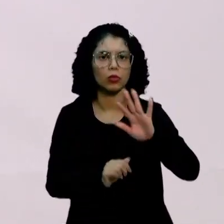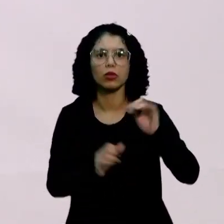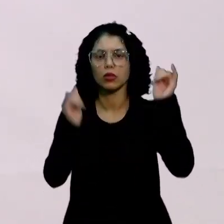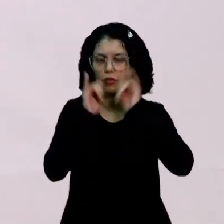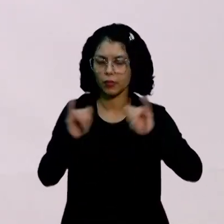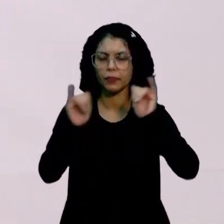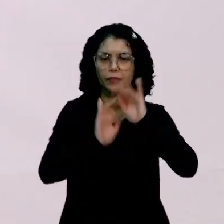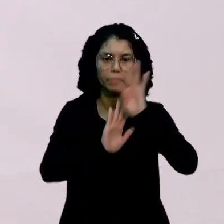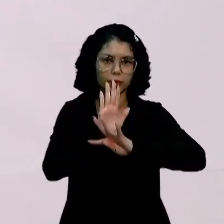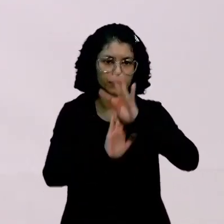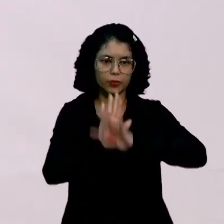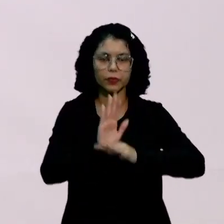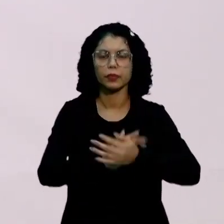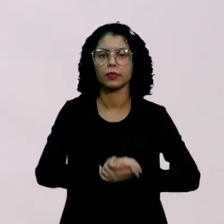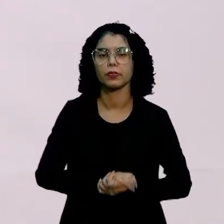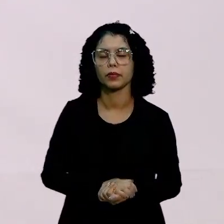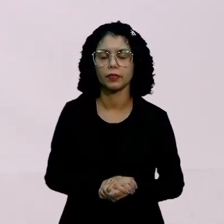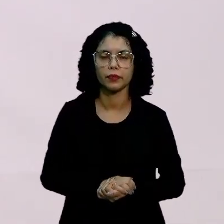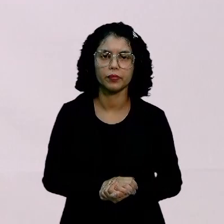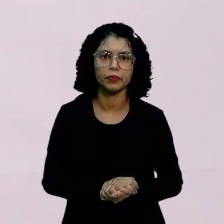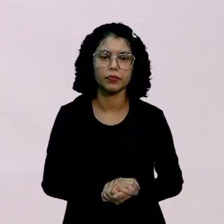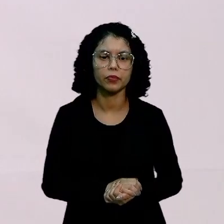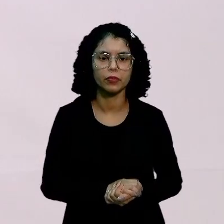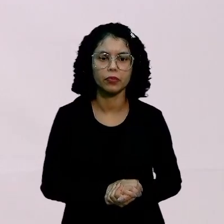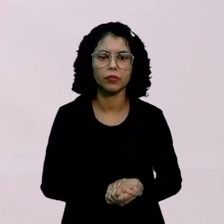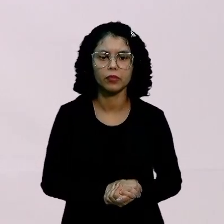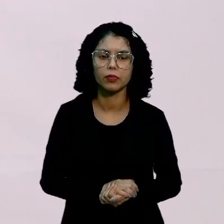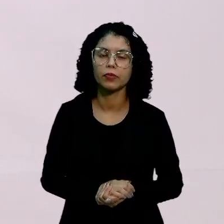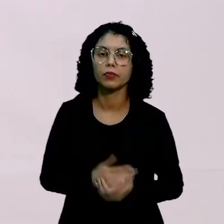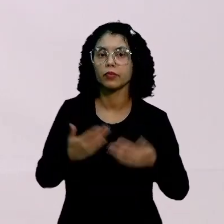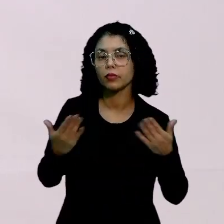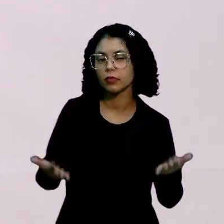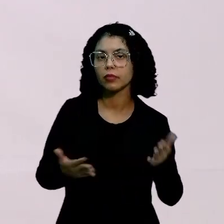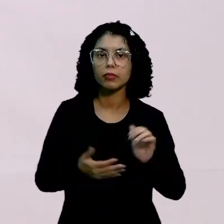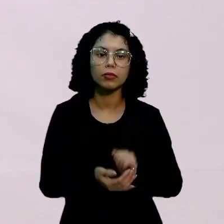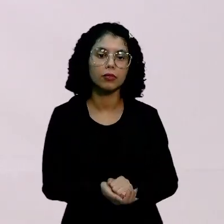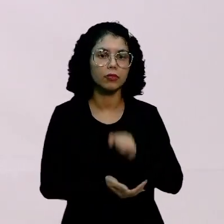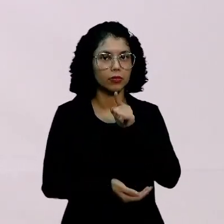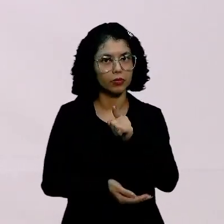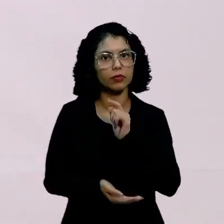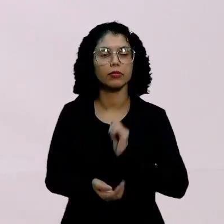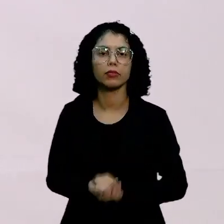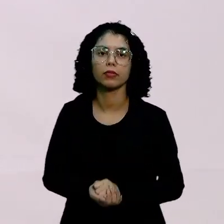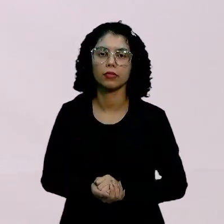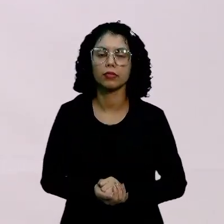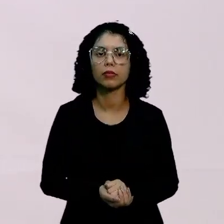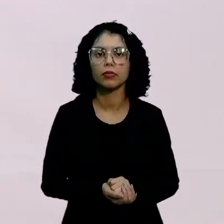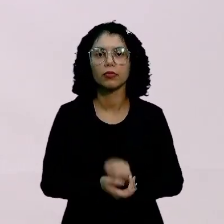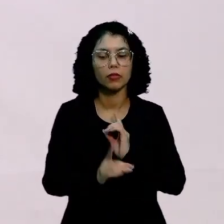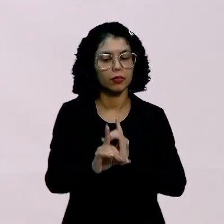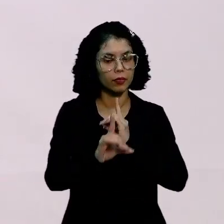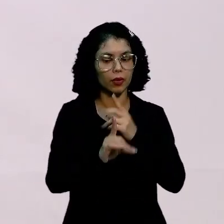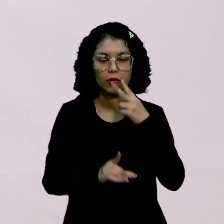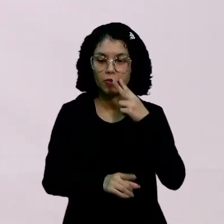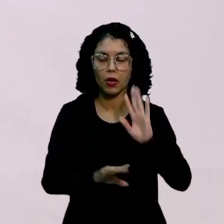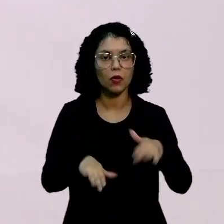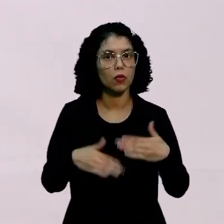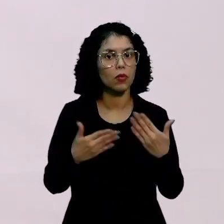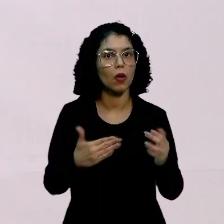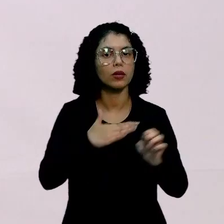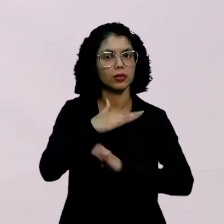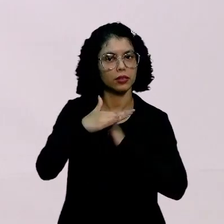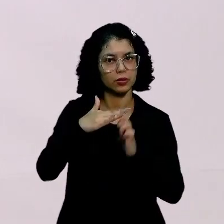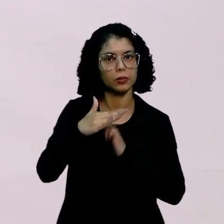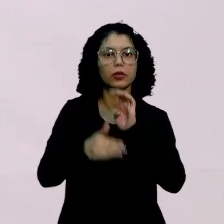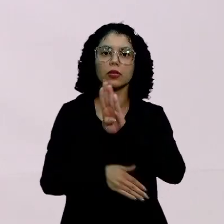né, toda essa reportagem, essa notícia. E aí você vai descobrir quais são essas empresas que o